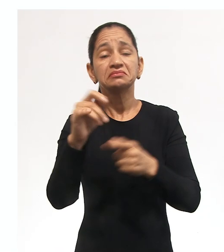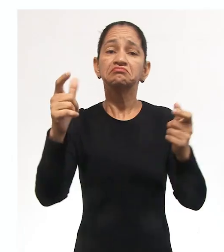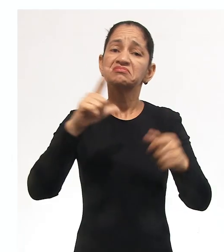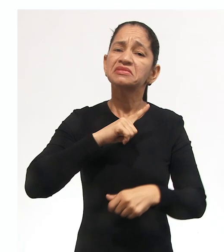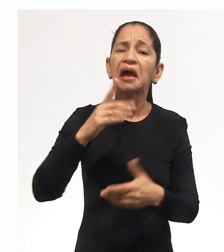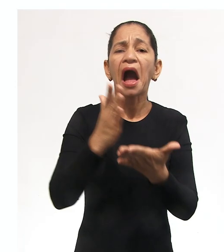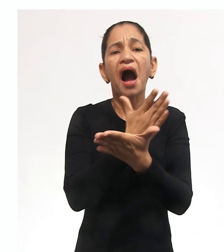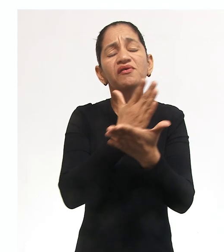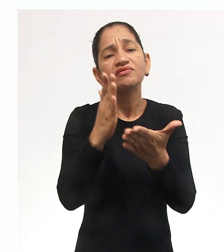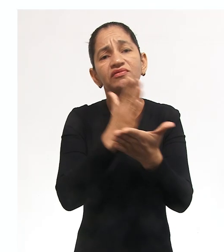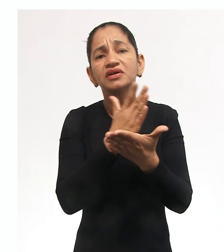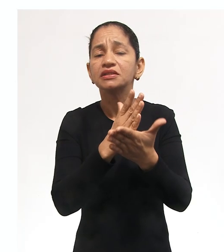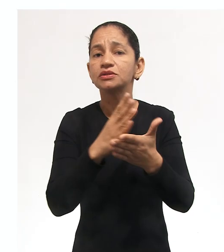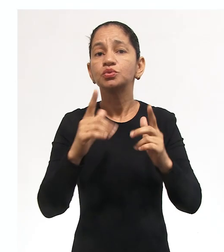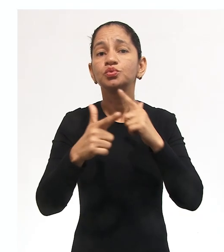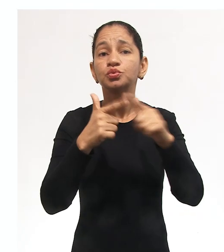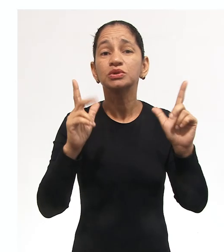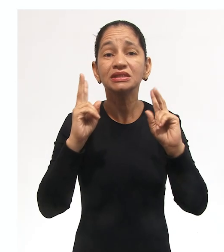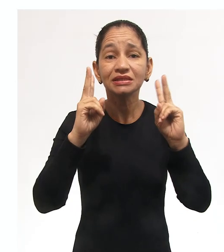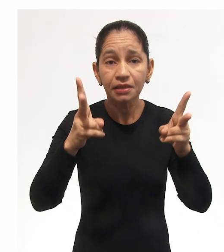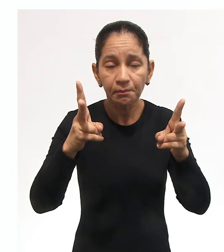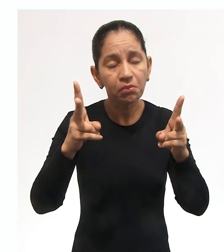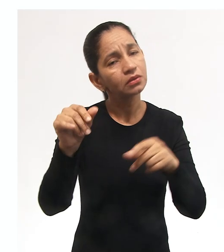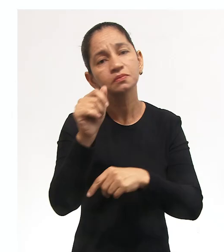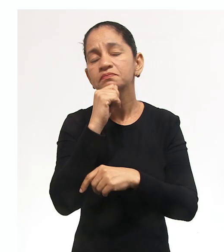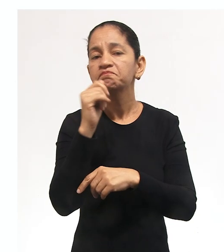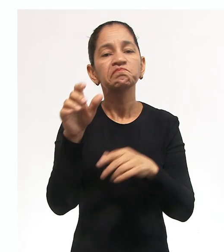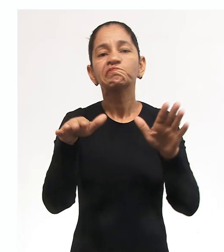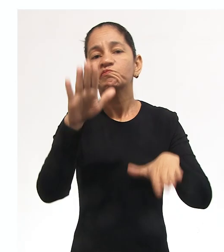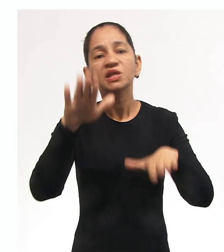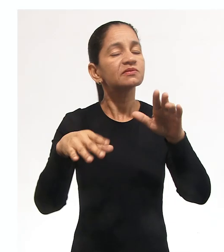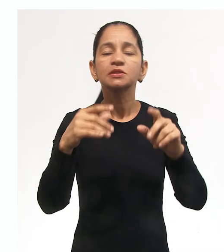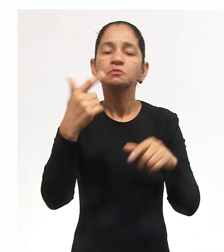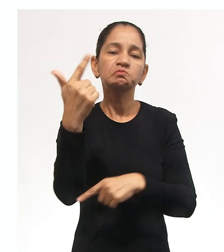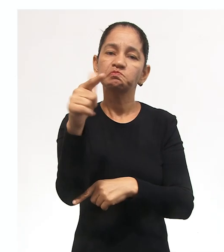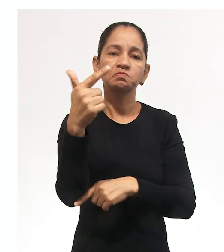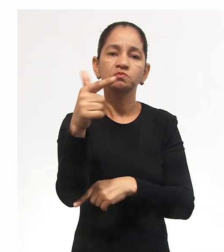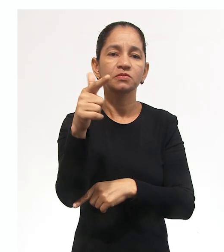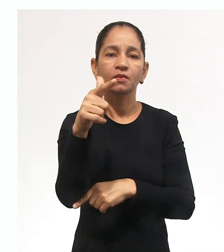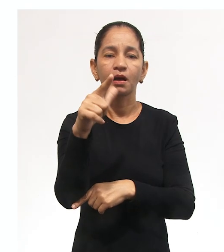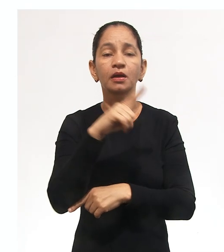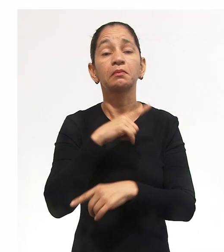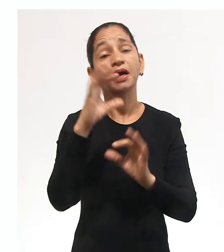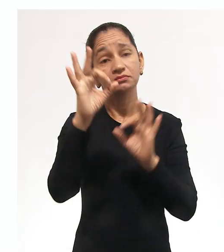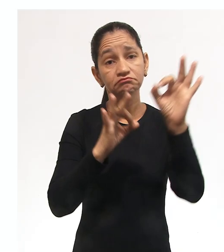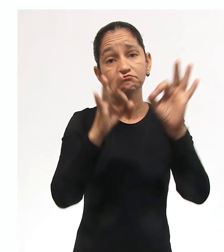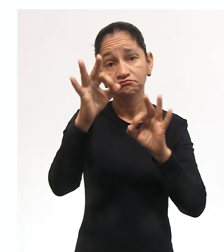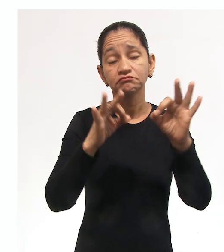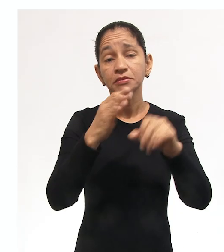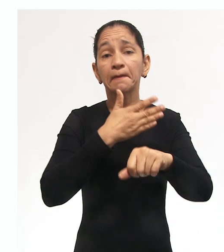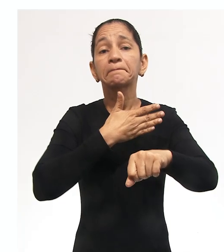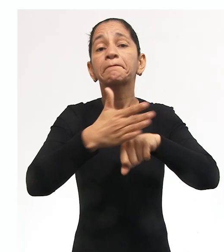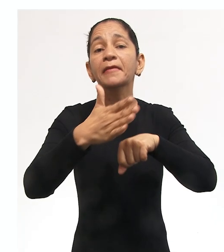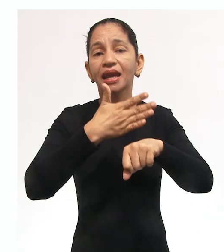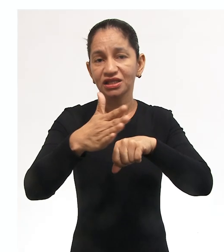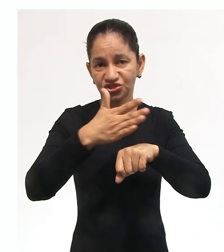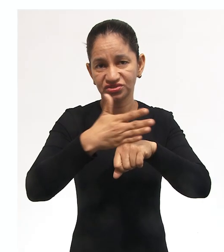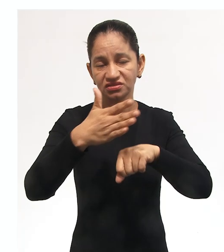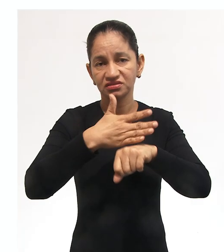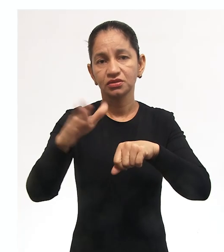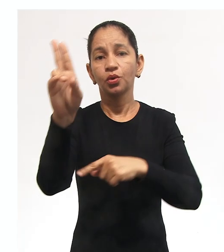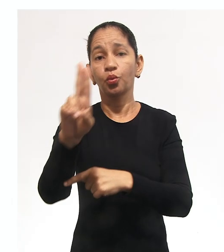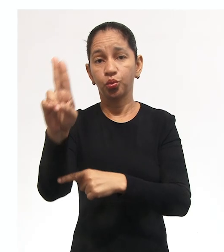se houver, porque nem todas as soluções vão ter uma prototipagem envolvida, né, mas é uma organização prática